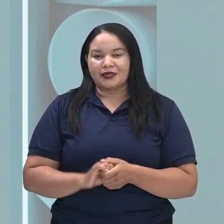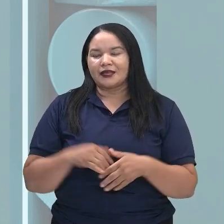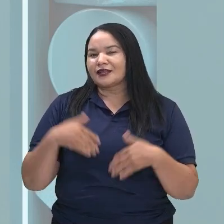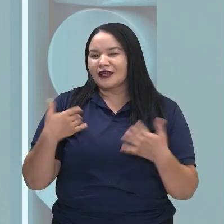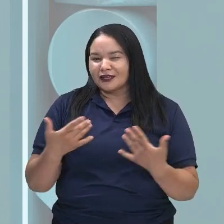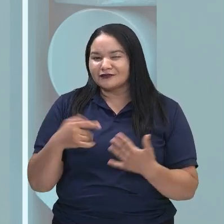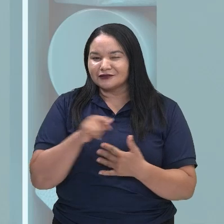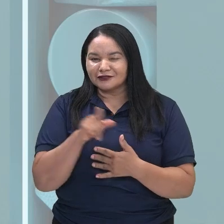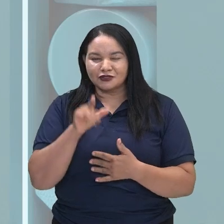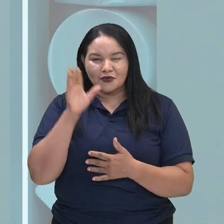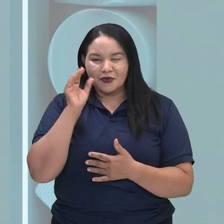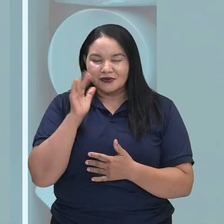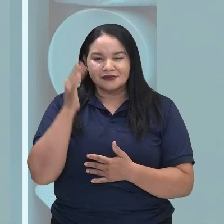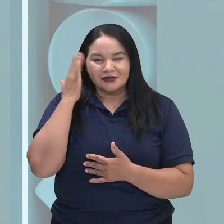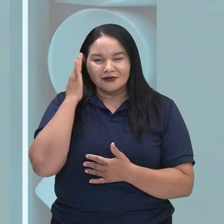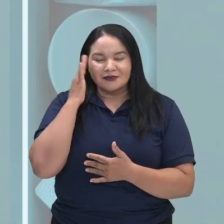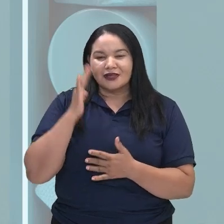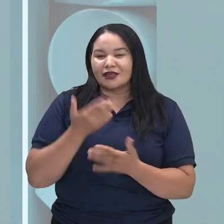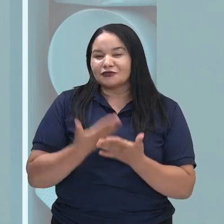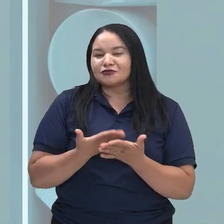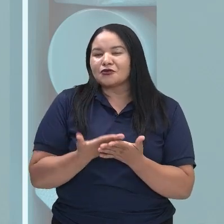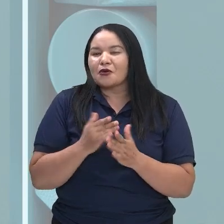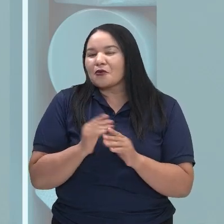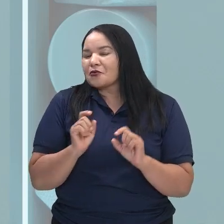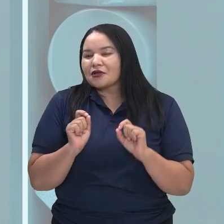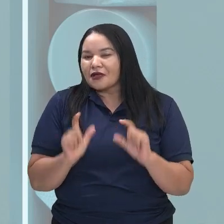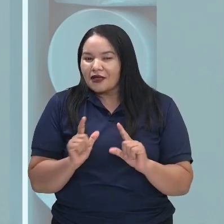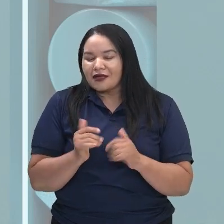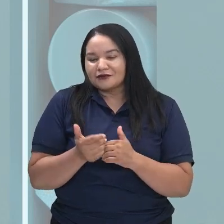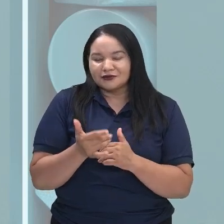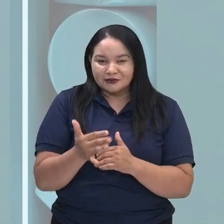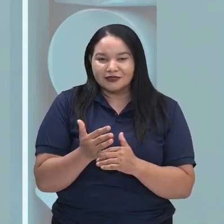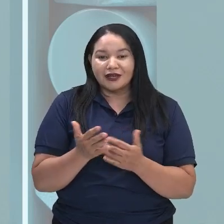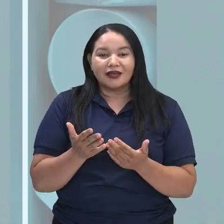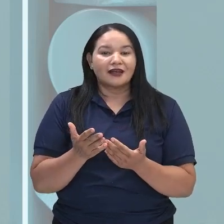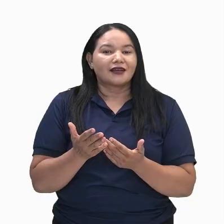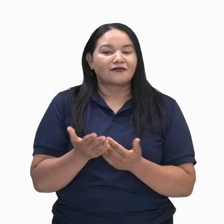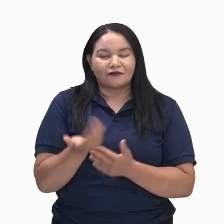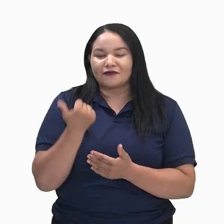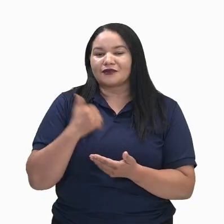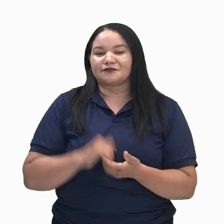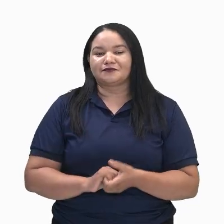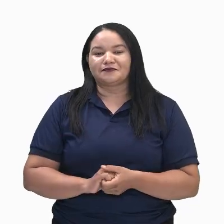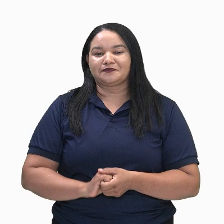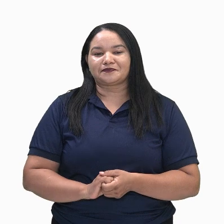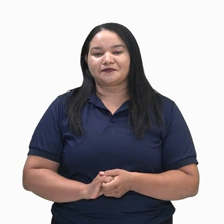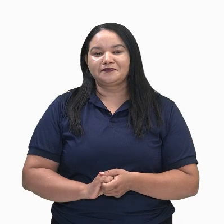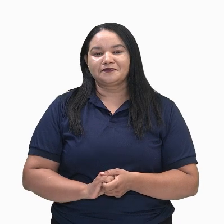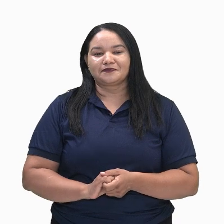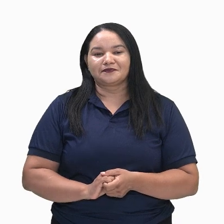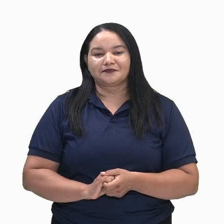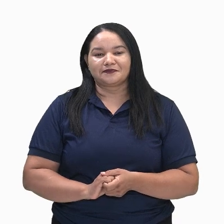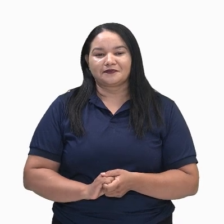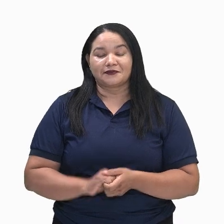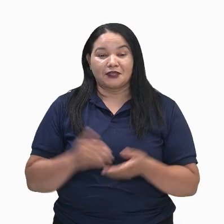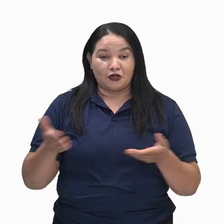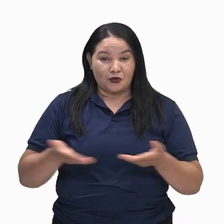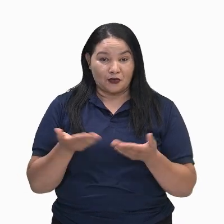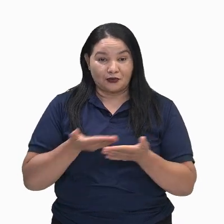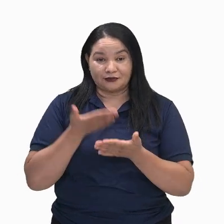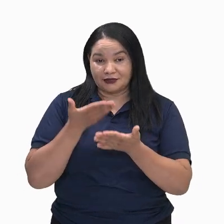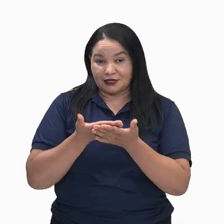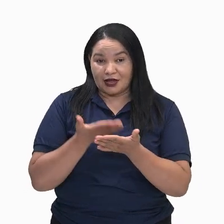estão curiosos para saber o que nós iremos desenvolver no dia de hoje? Então vem comigo. Bom, hoje a nossa